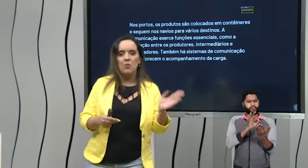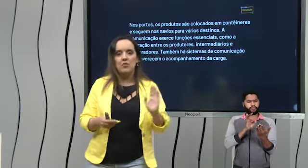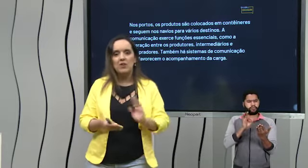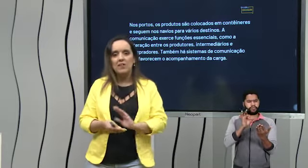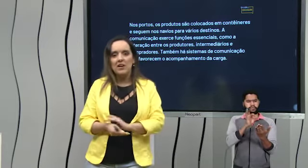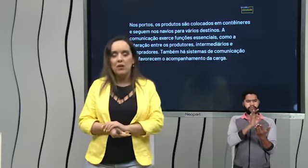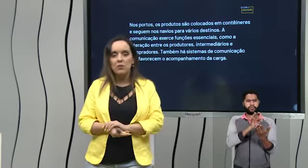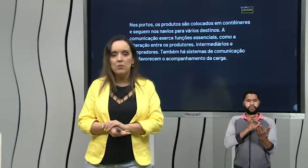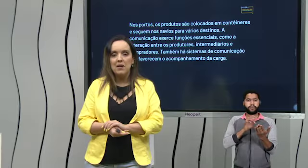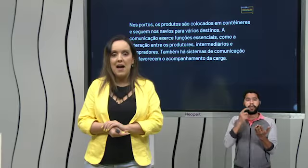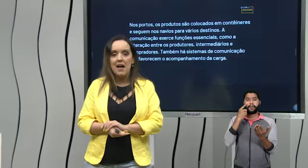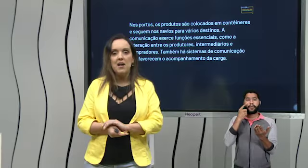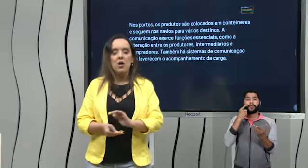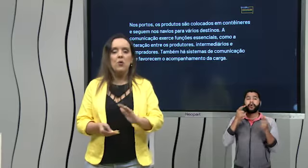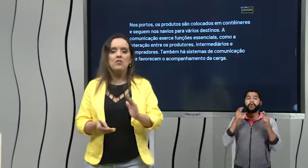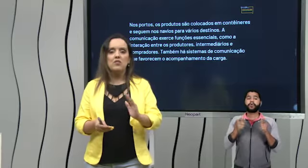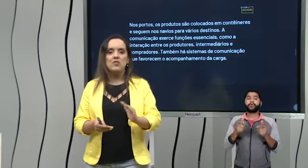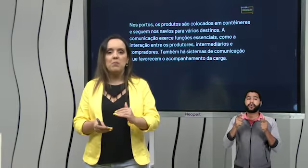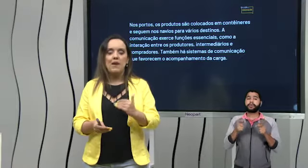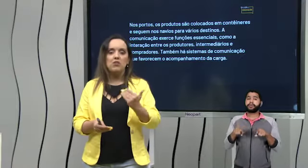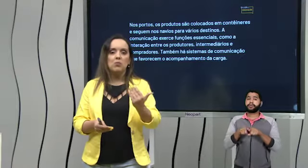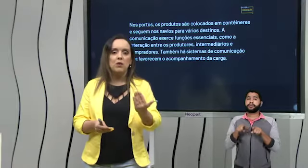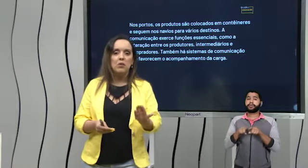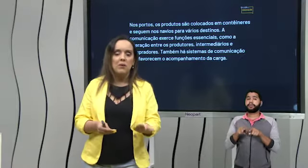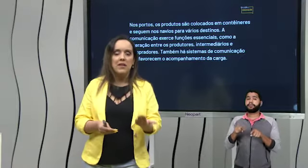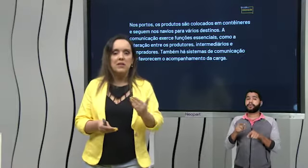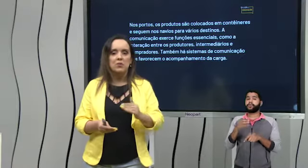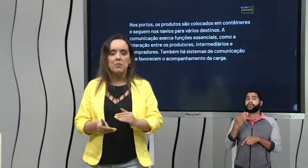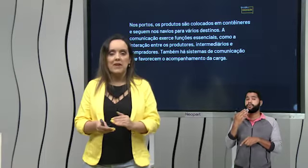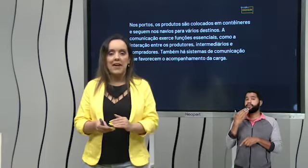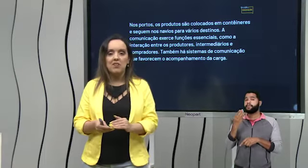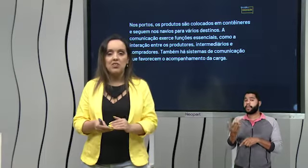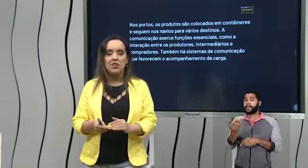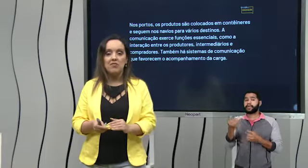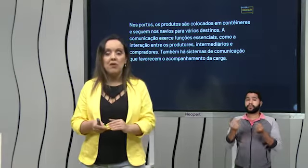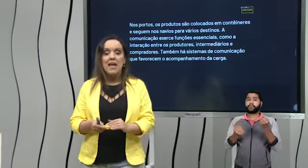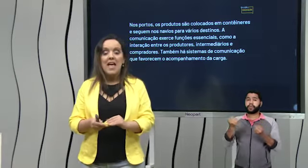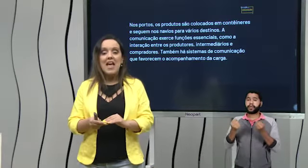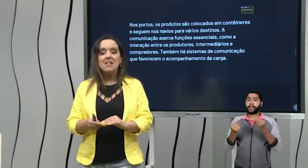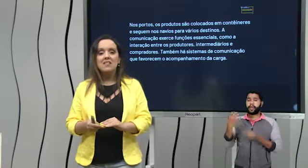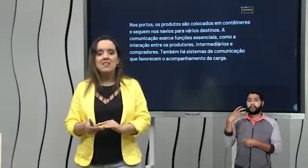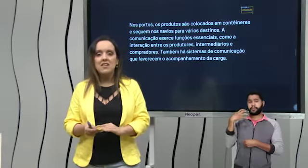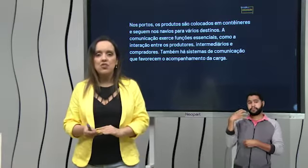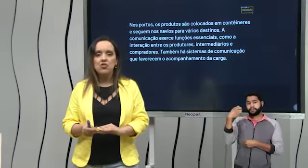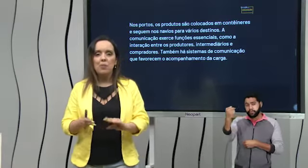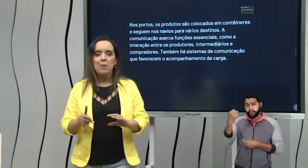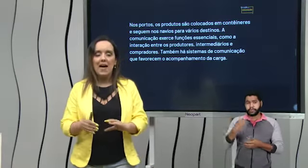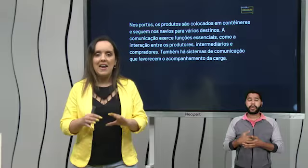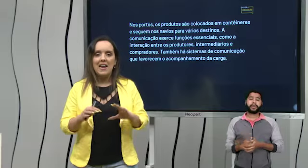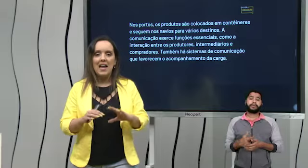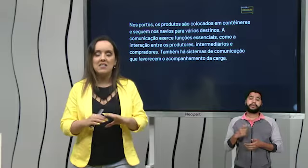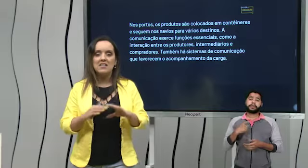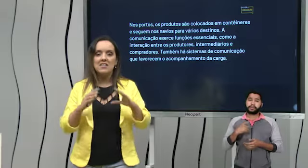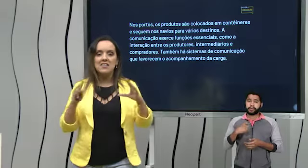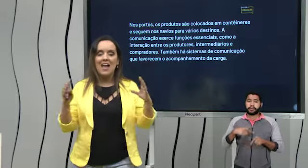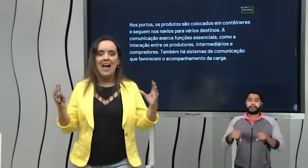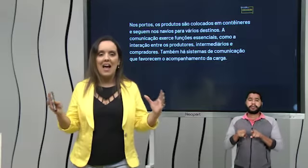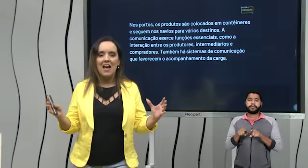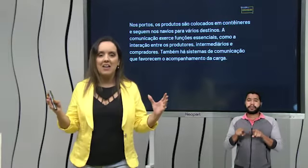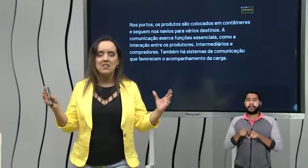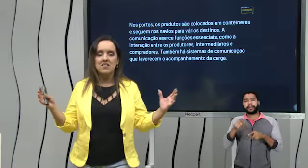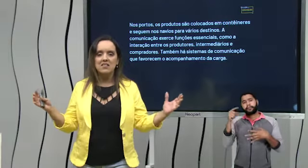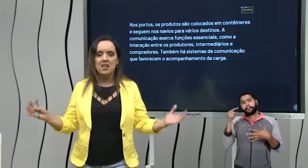você perde um carro para te levar algum lugar quando você pede uma comida no aplicativo existe para